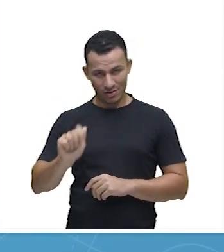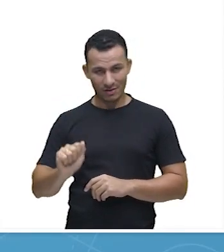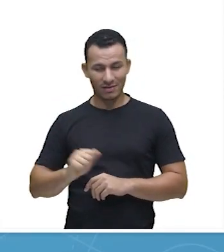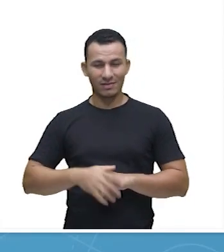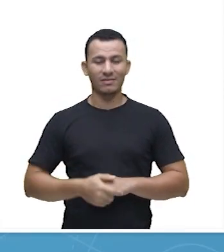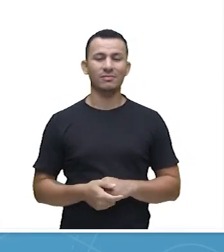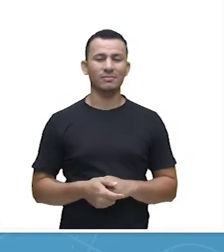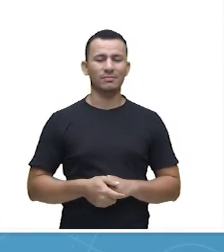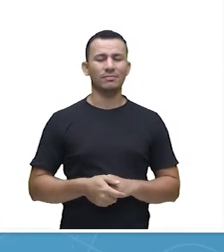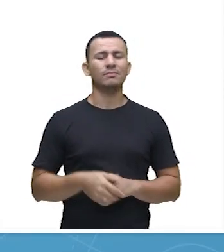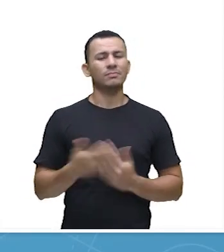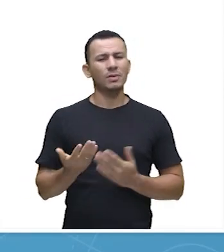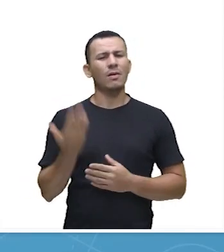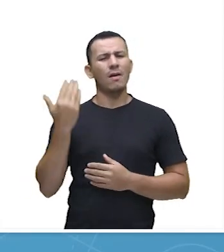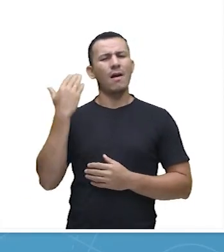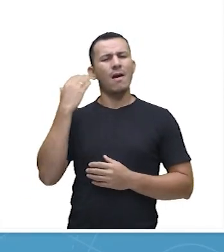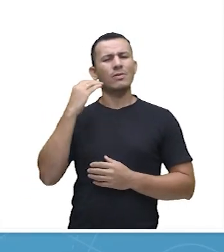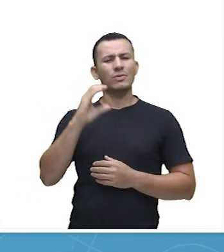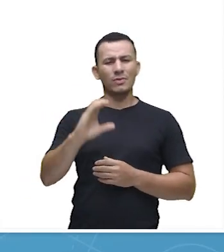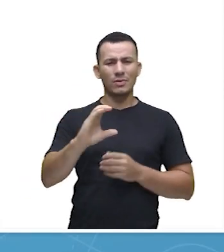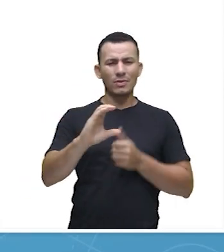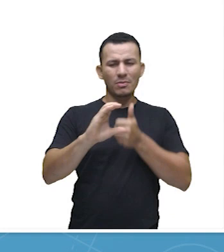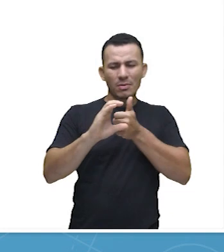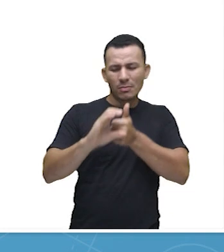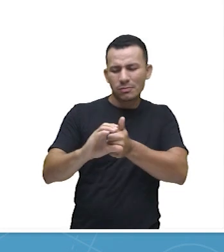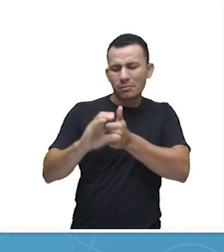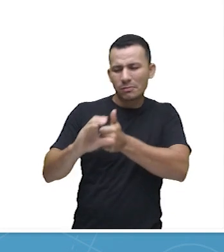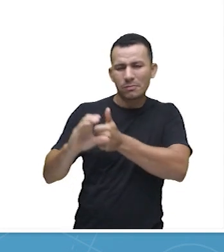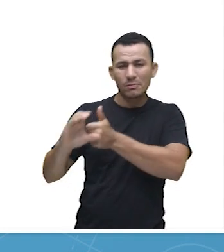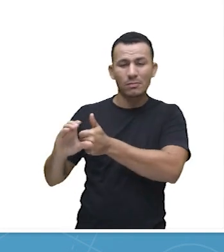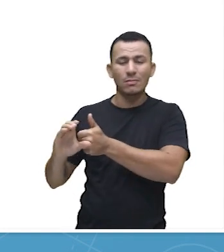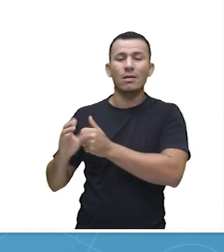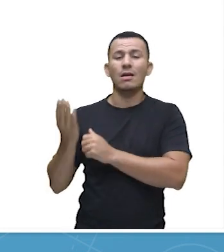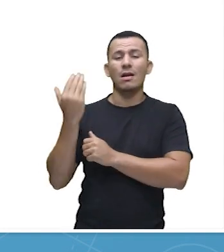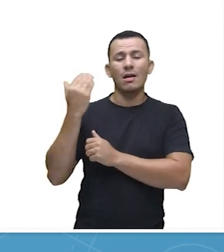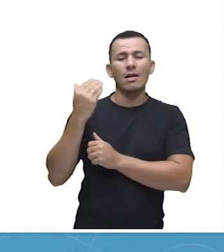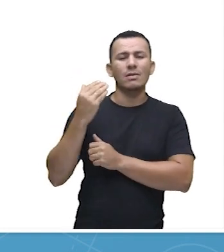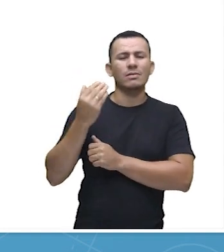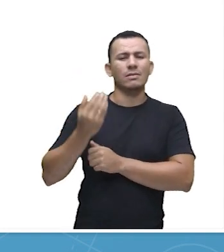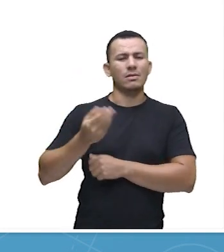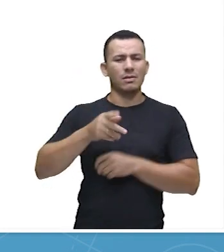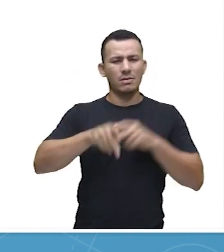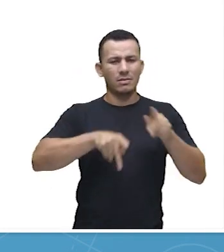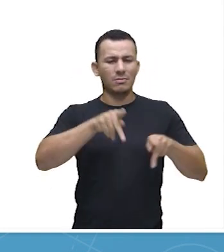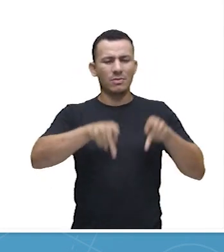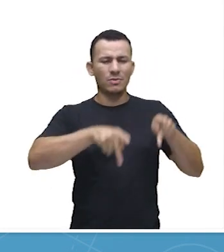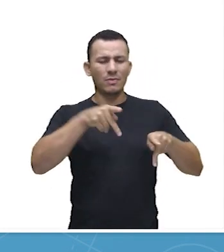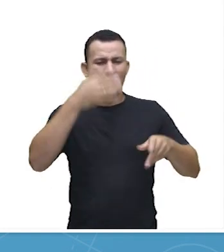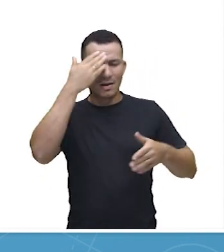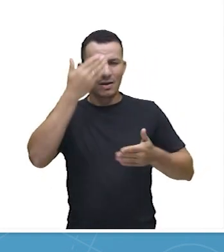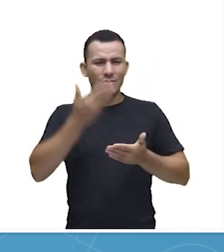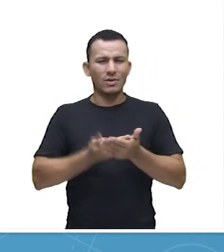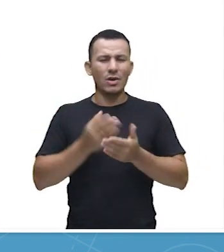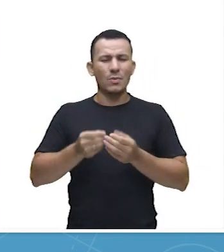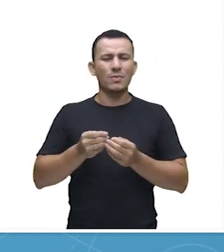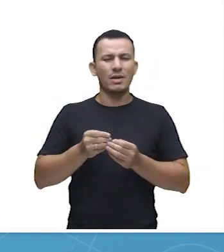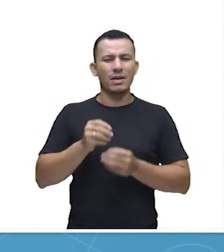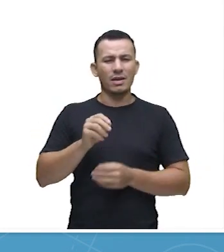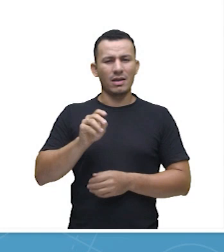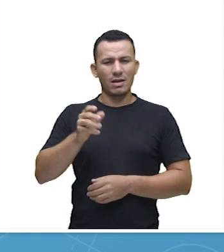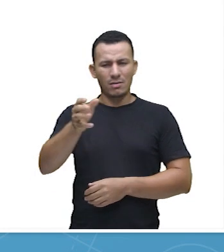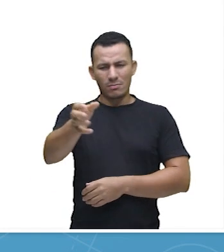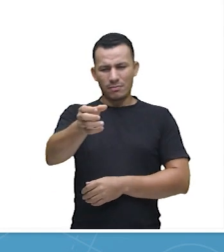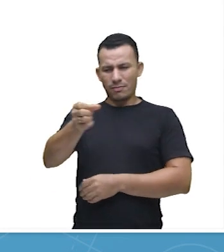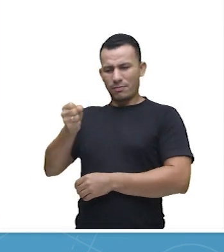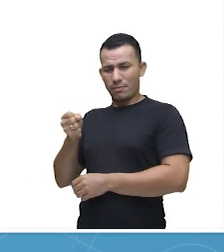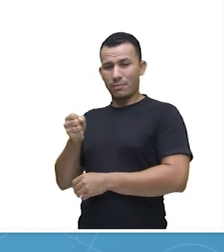Antes de o cristianismo chegar à Noruega, os habitantes acreditavam que Thor cruzava os céus numa carruagem